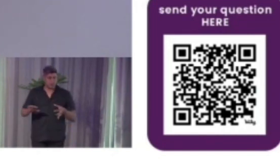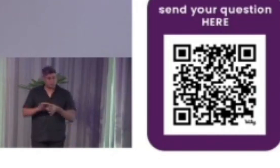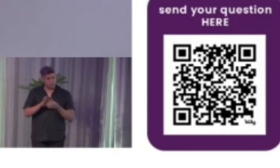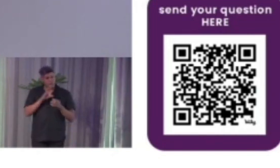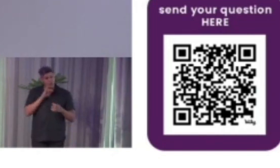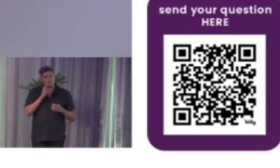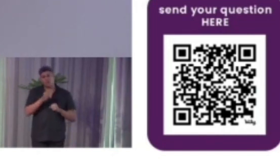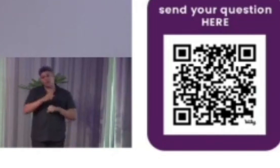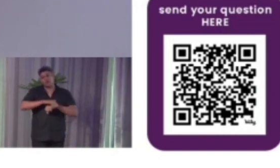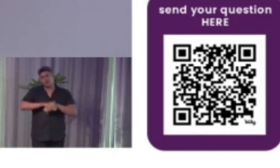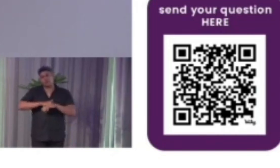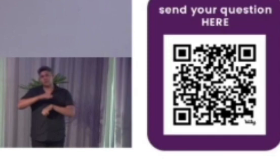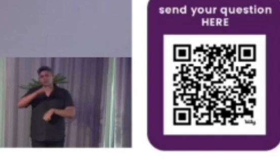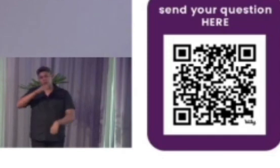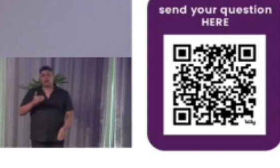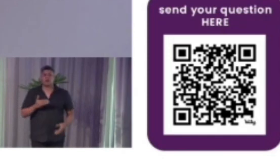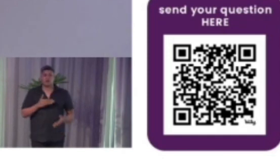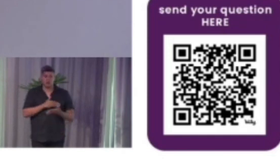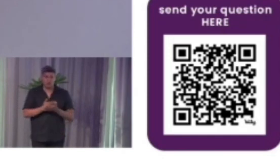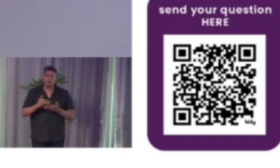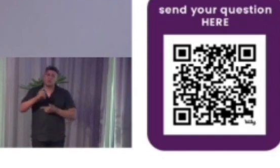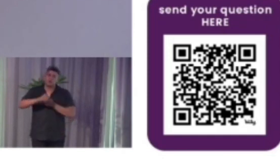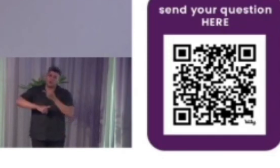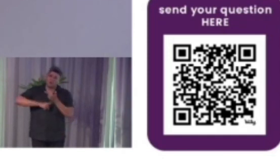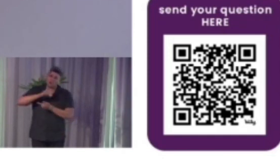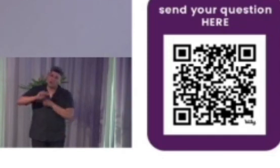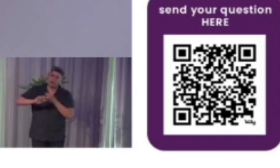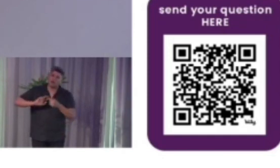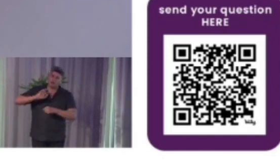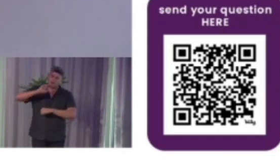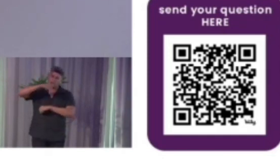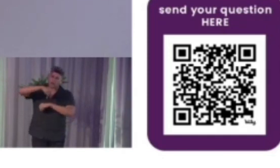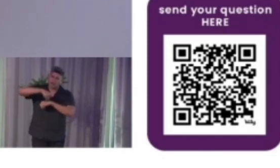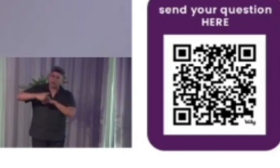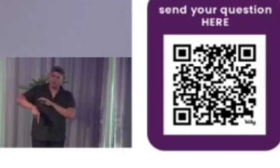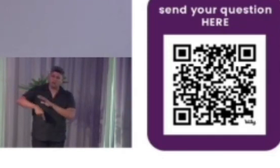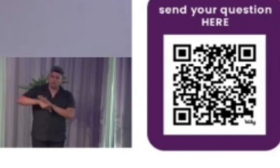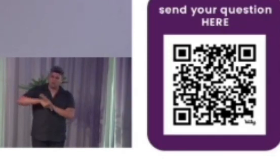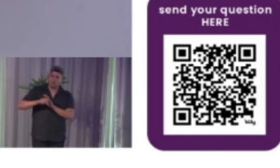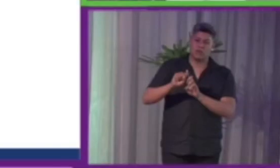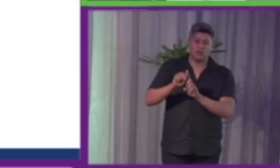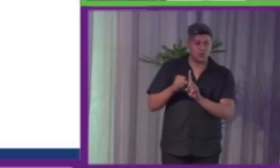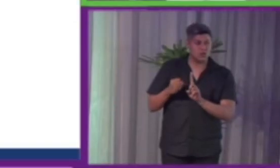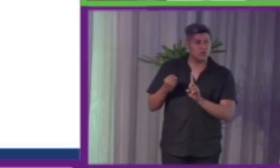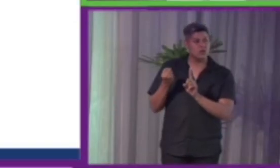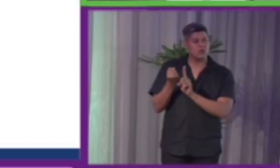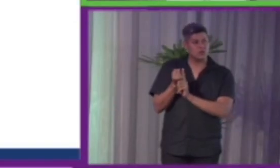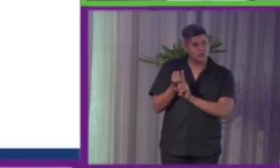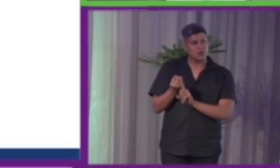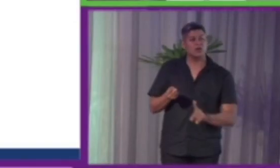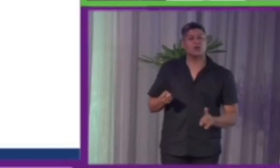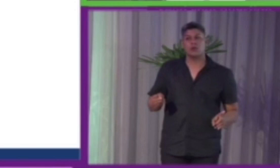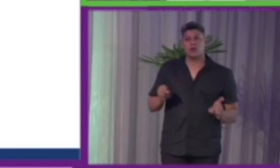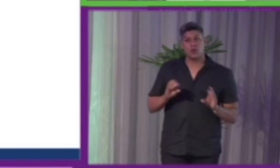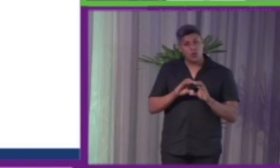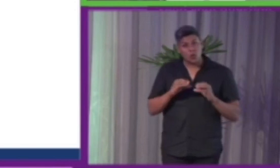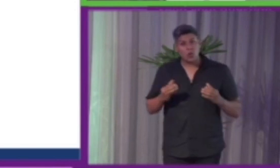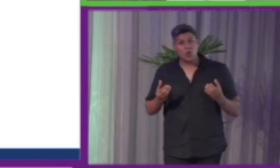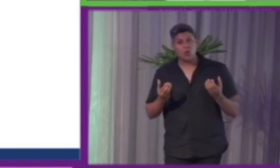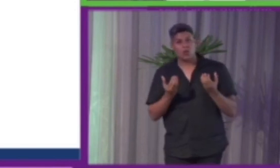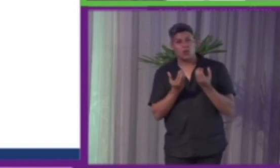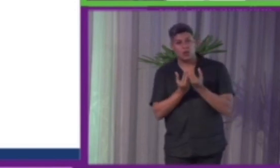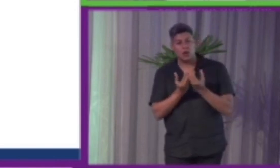No momento em que essa comissão começa a trabalhar muito mais ativamente, até dentro da própria Sociedade Brasileira de Pneumo, dentro dos congressos, você começa